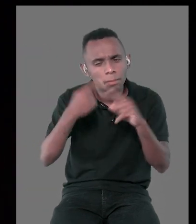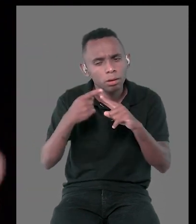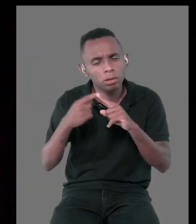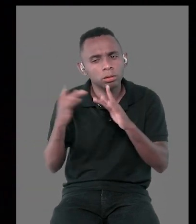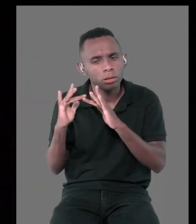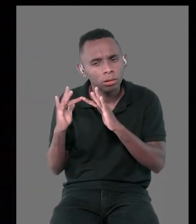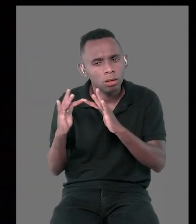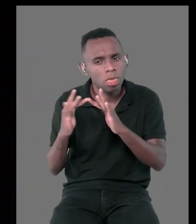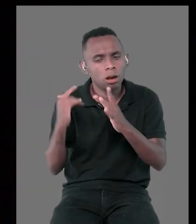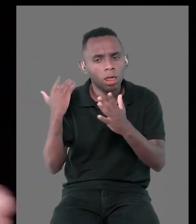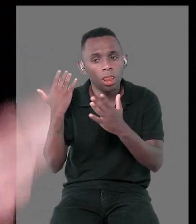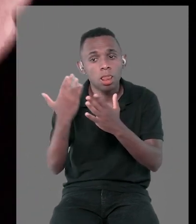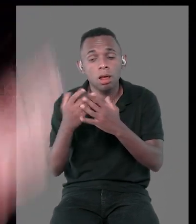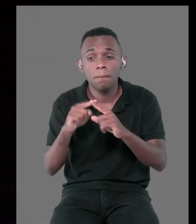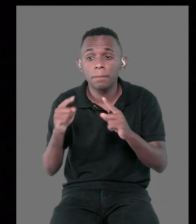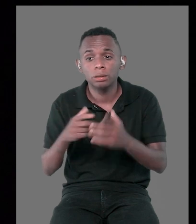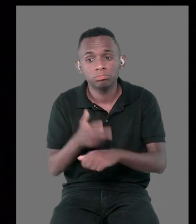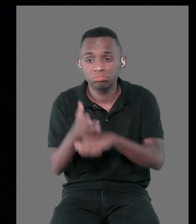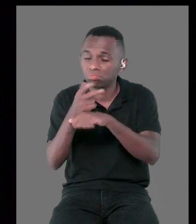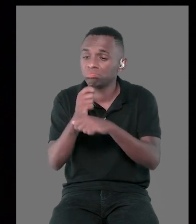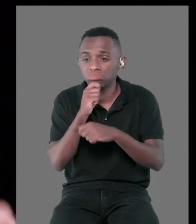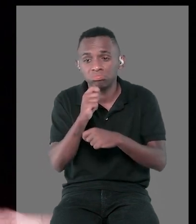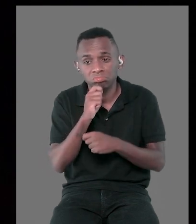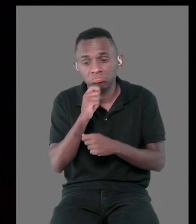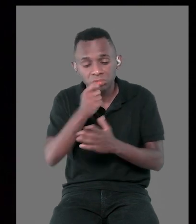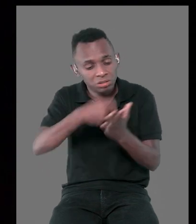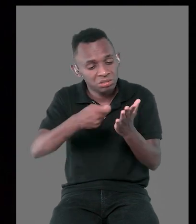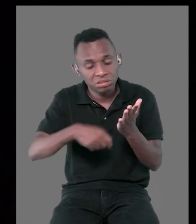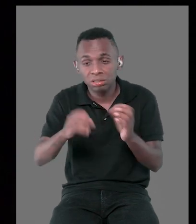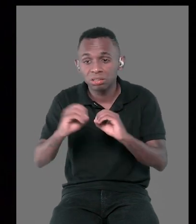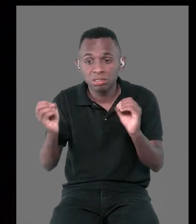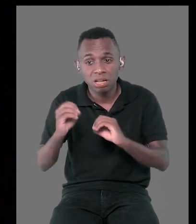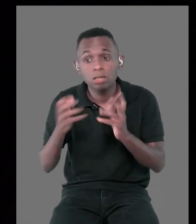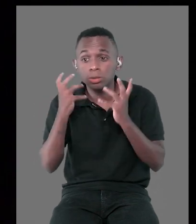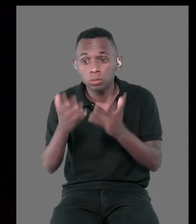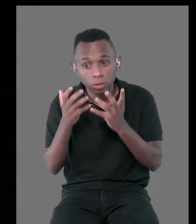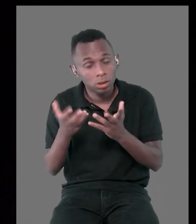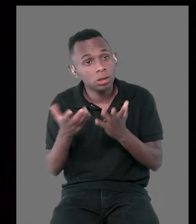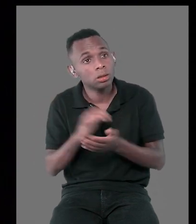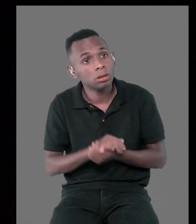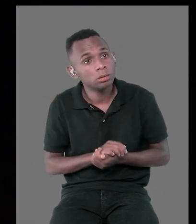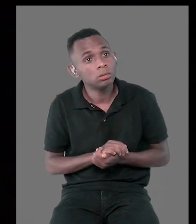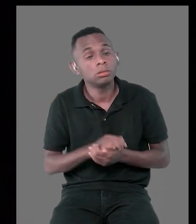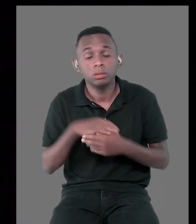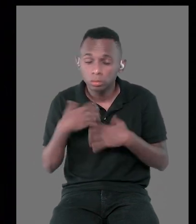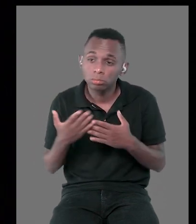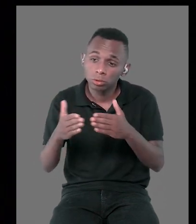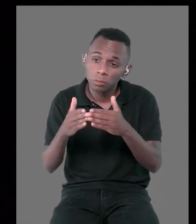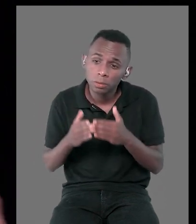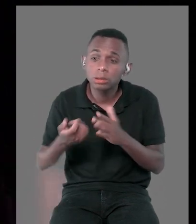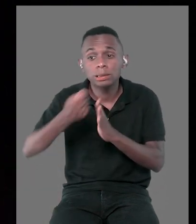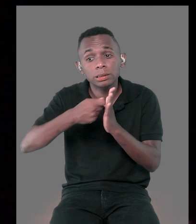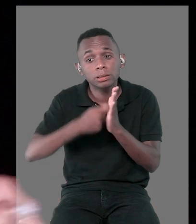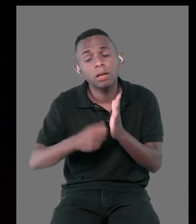vinha conversando com ela há muito tempo, mas eu não tinha gravado, não tinha anotado, e queria. Ela escreveu, né? Daí eu